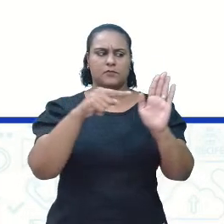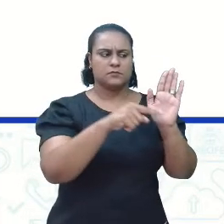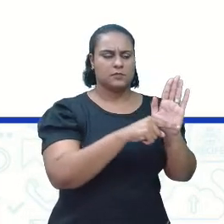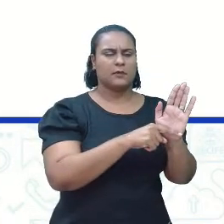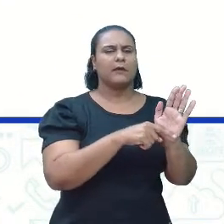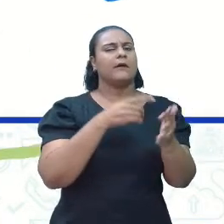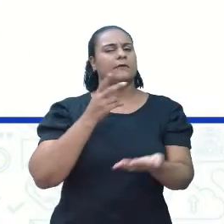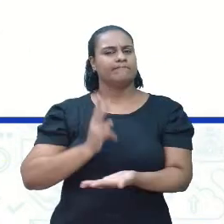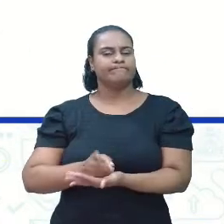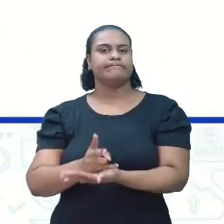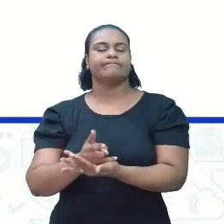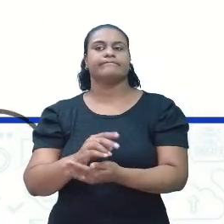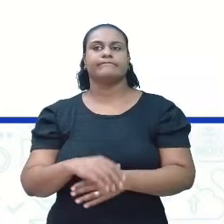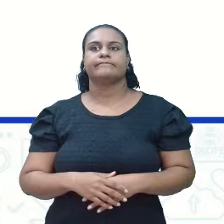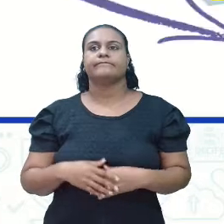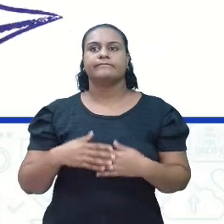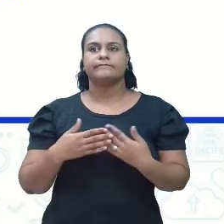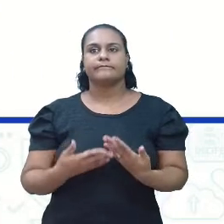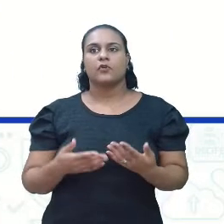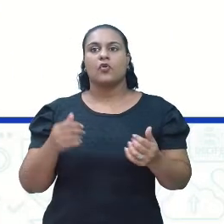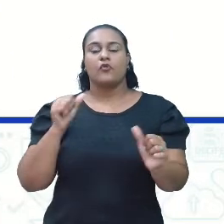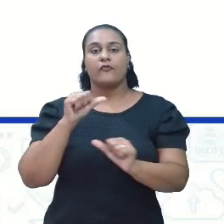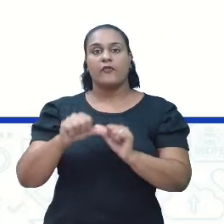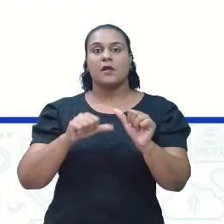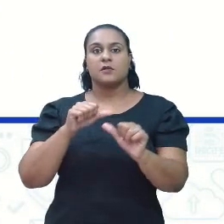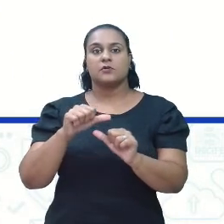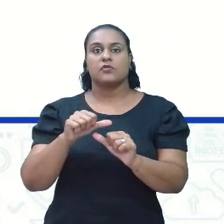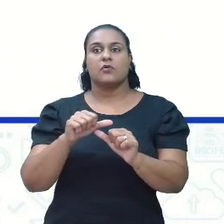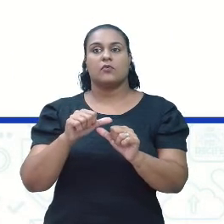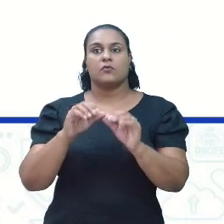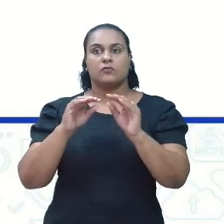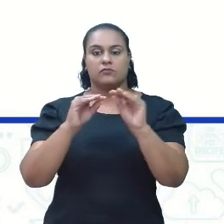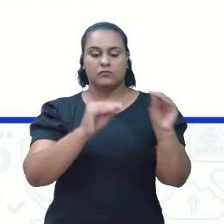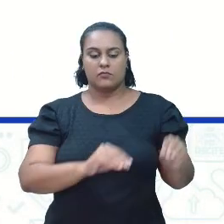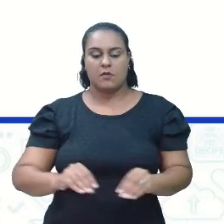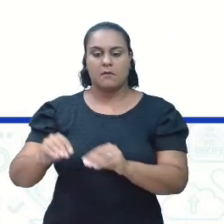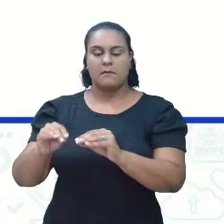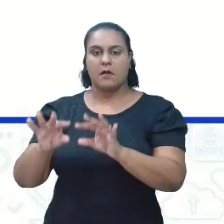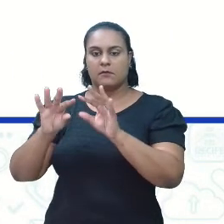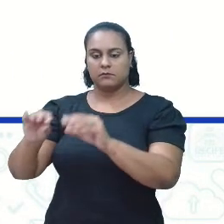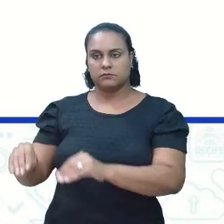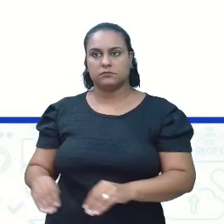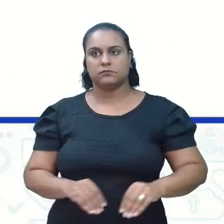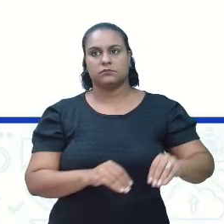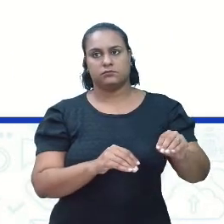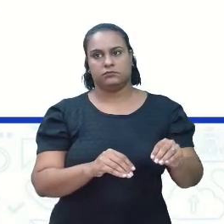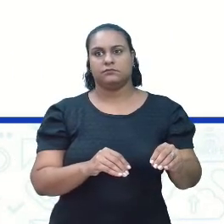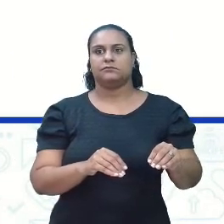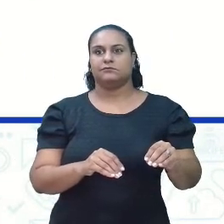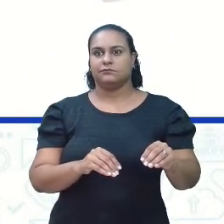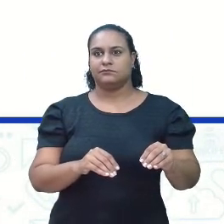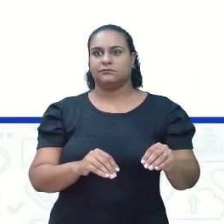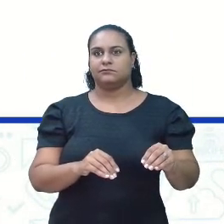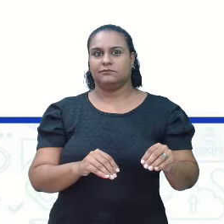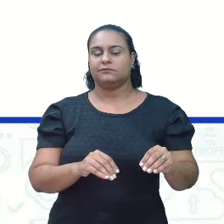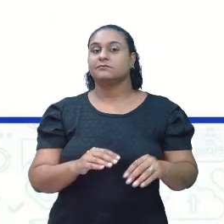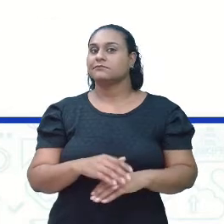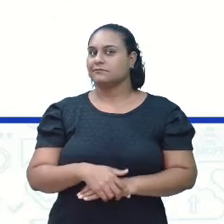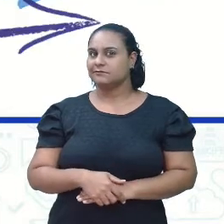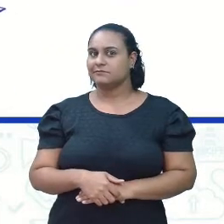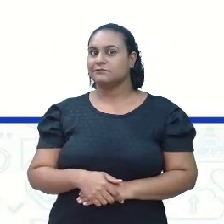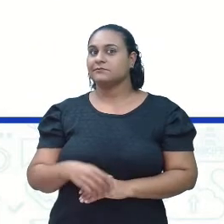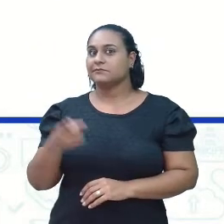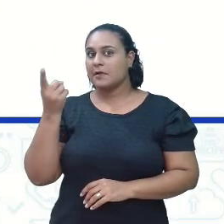e assim vai. Então, quando eu faço essa troca, perceba que quando eu pegar essa manipulação, veja como é que vai